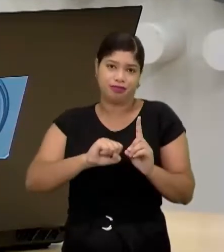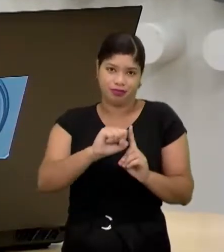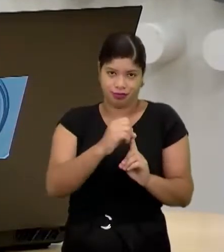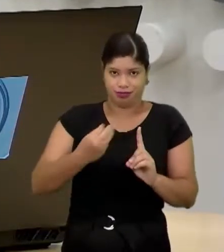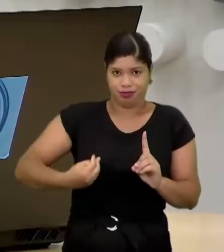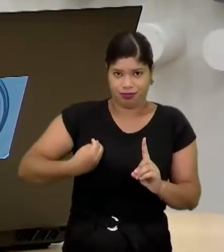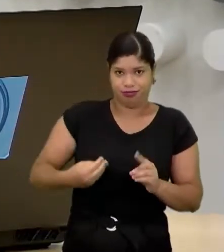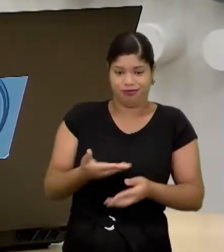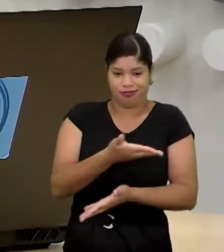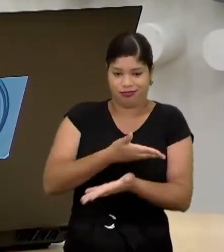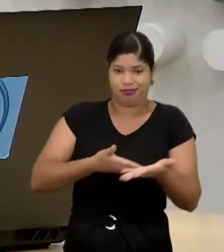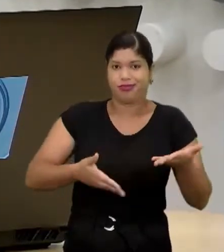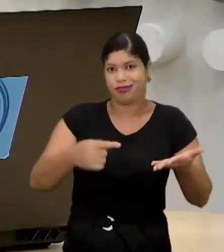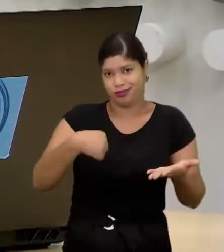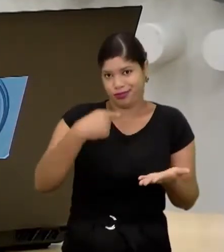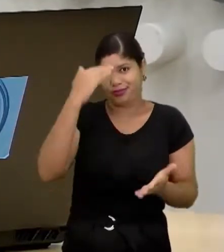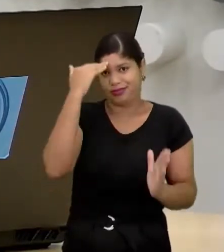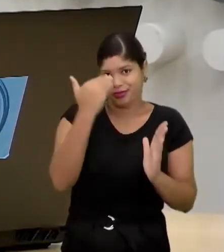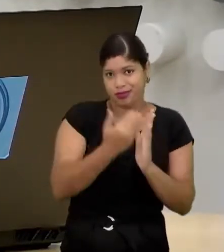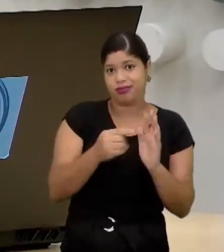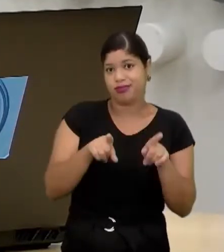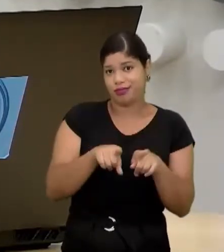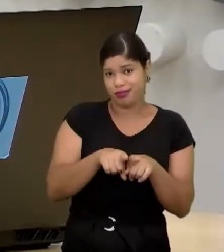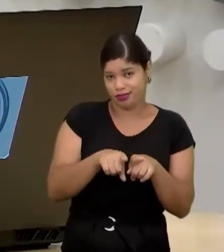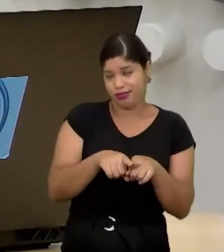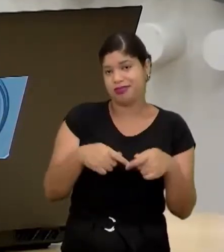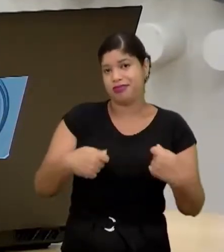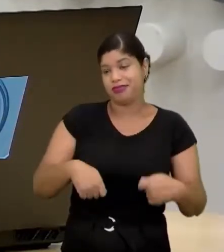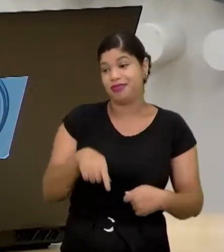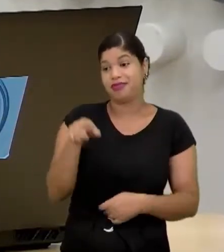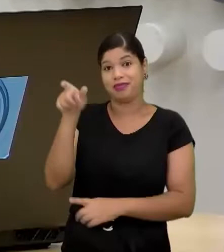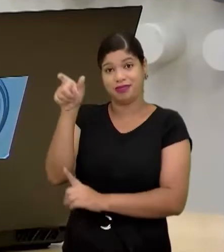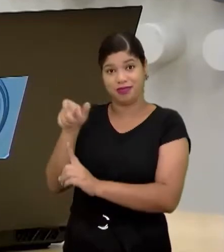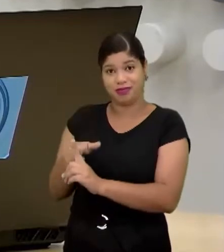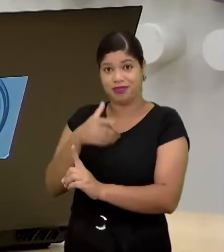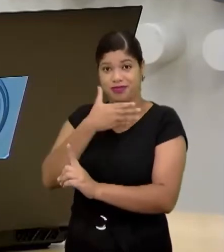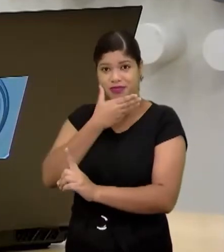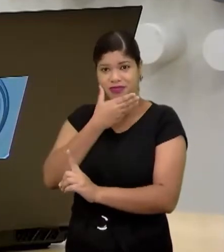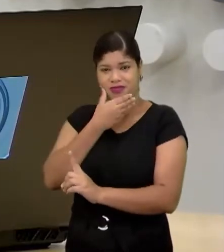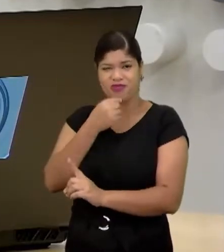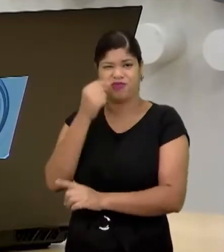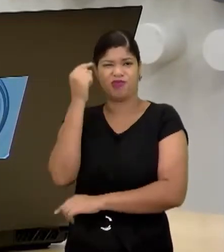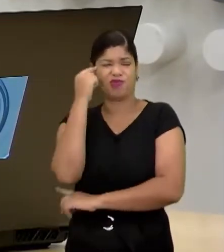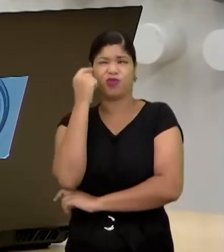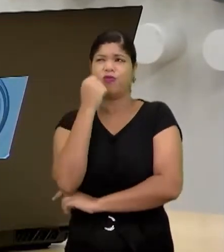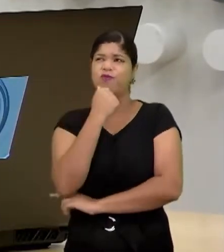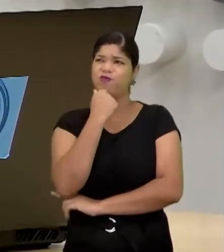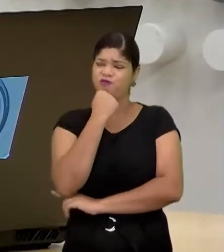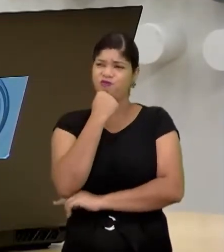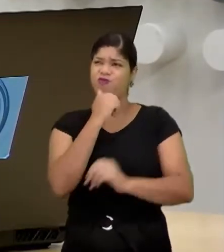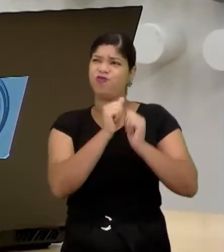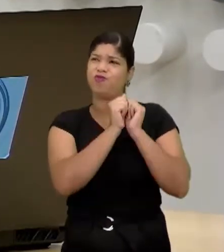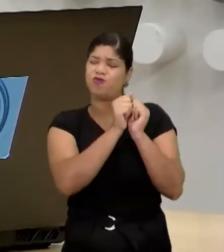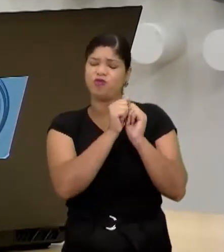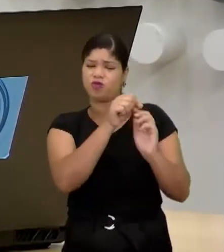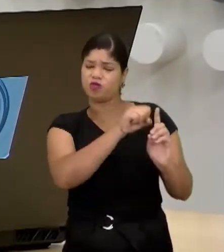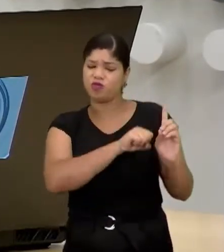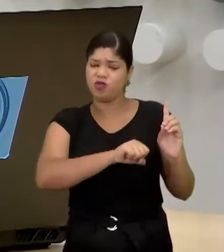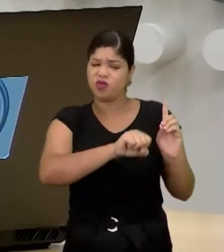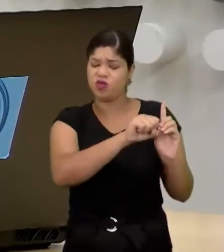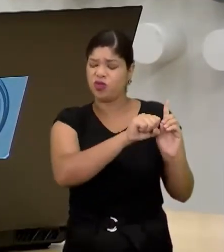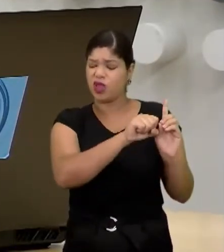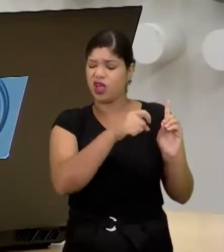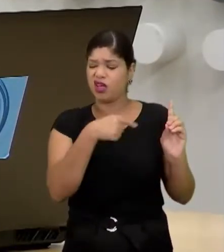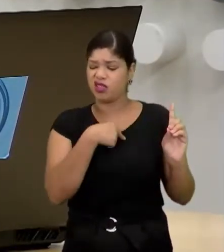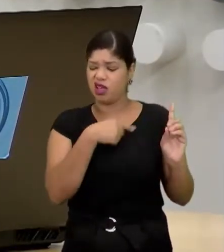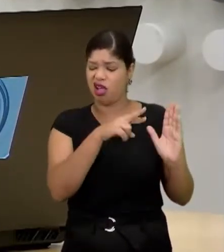Vivemos em sociedade né ele resolve se retirar ele resolve levar uma vida afastada ele resolve